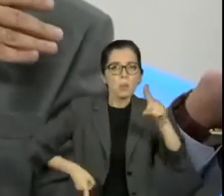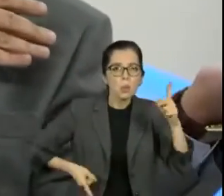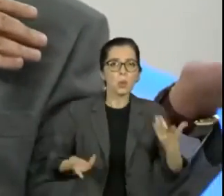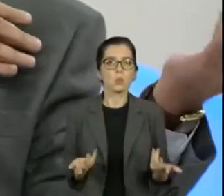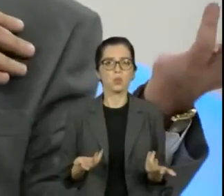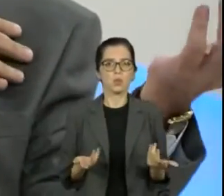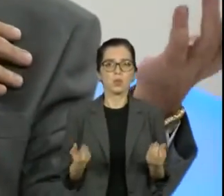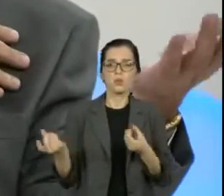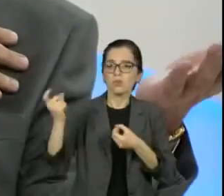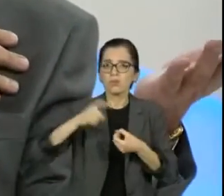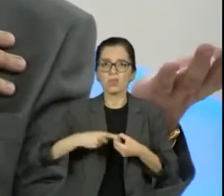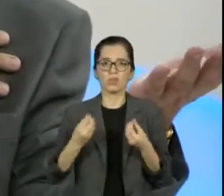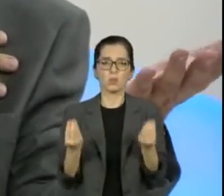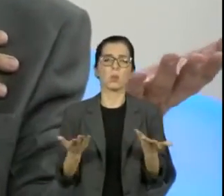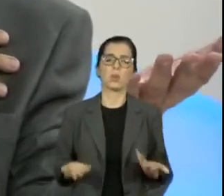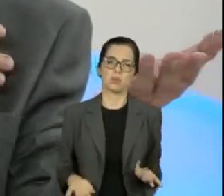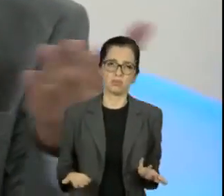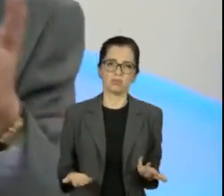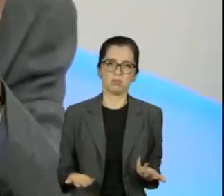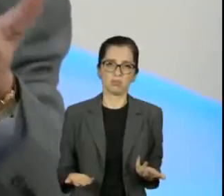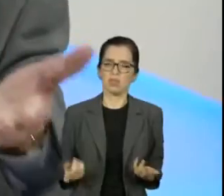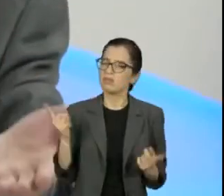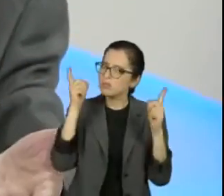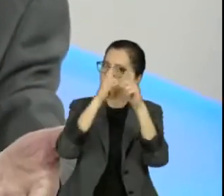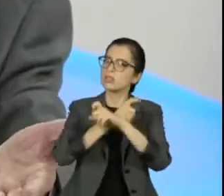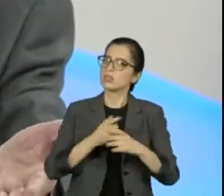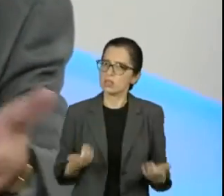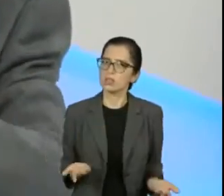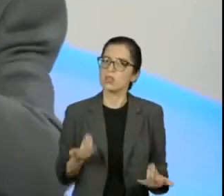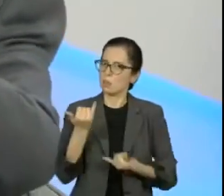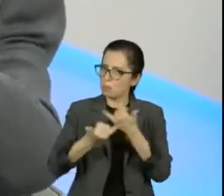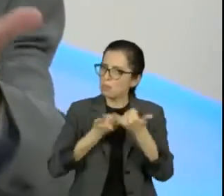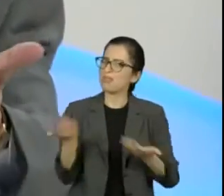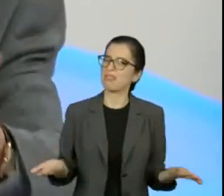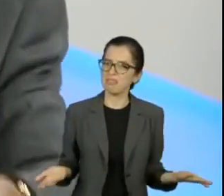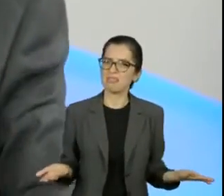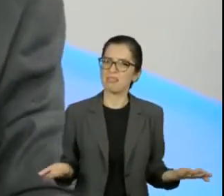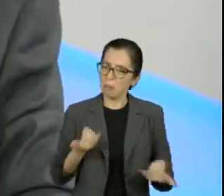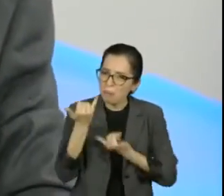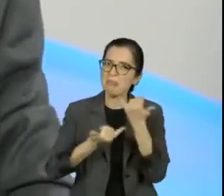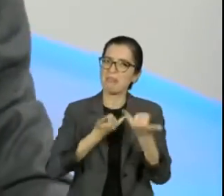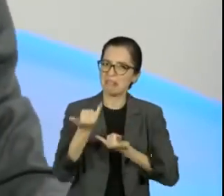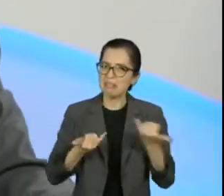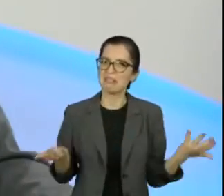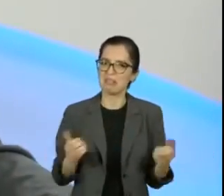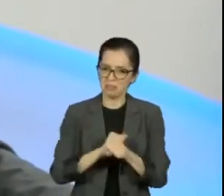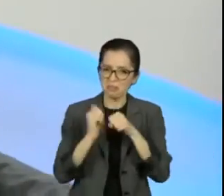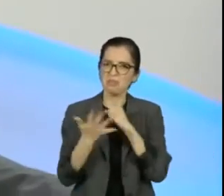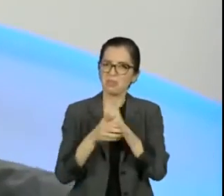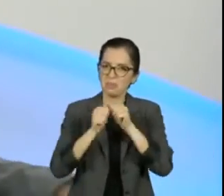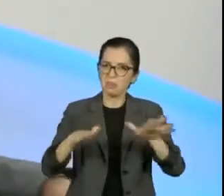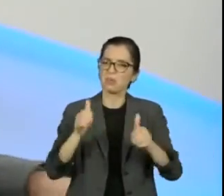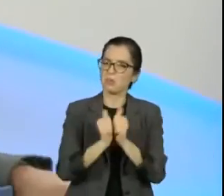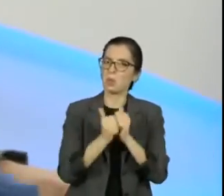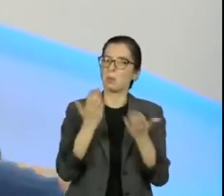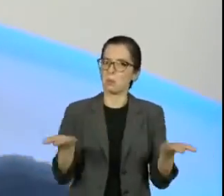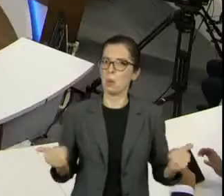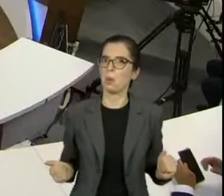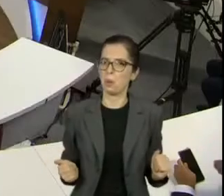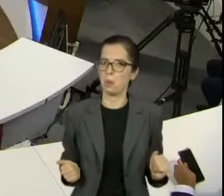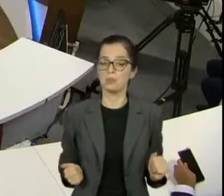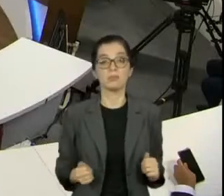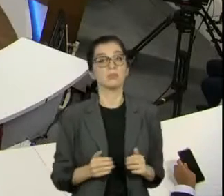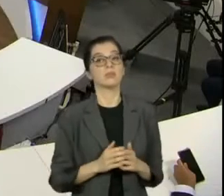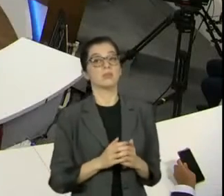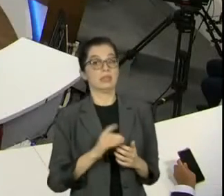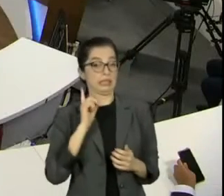14 dias para poder voltar ao normal. Então, brincaram com isso, brincaram com o futebol. E quem puxou esse bonde foi exatamente o Flamengo, né?